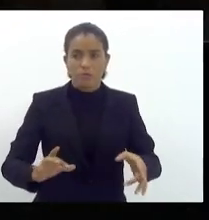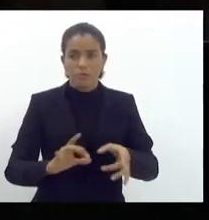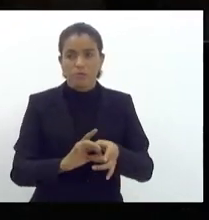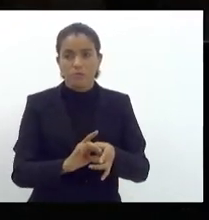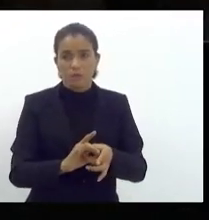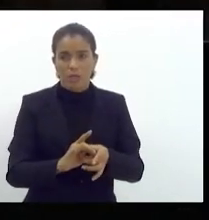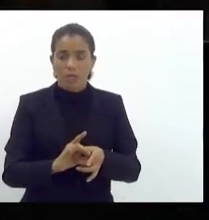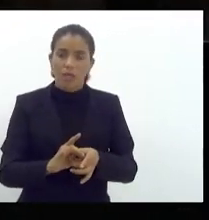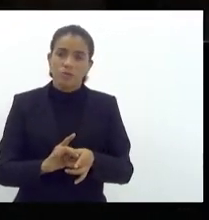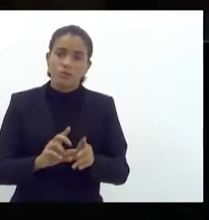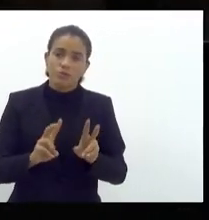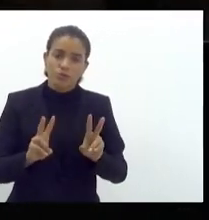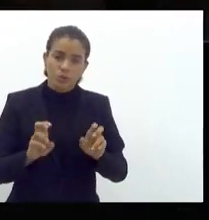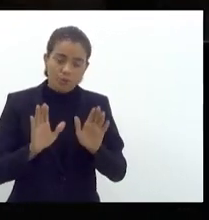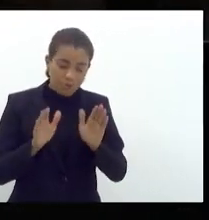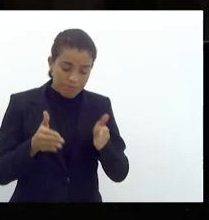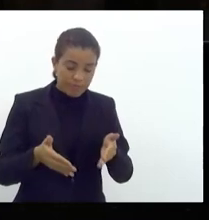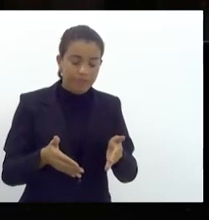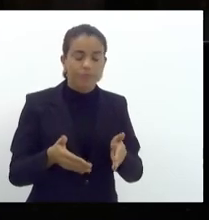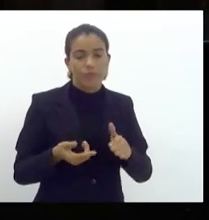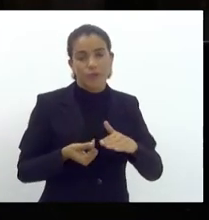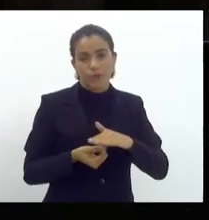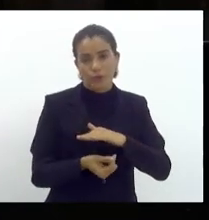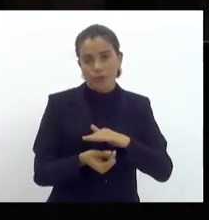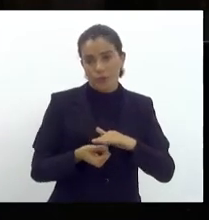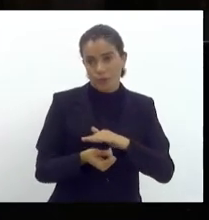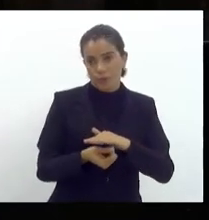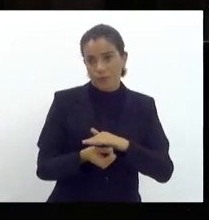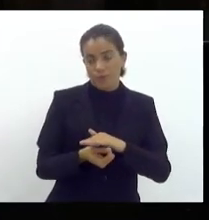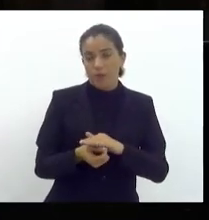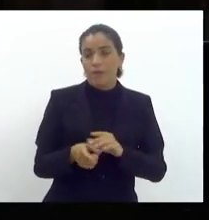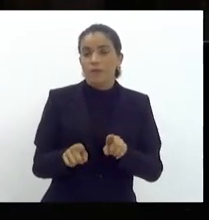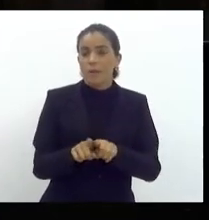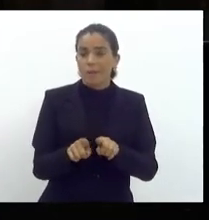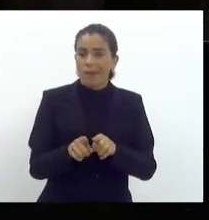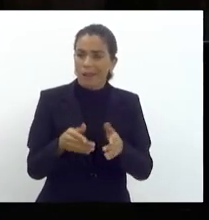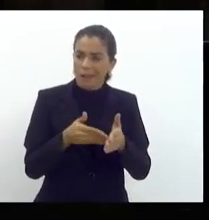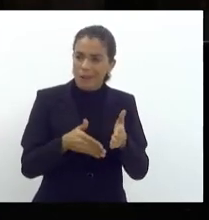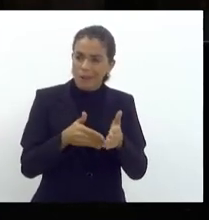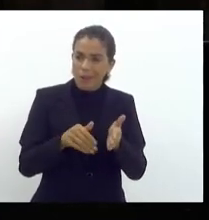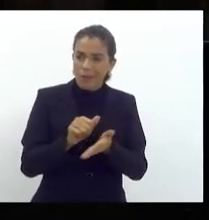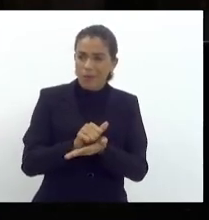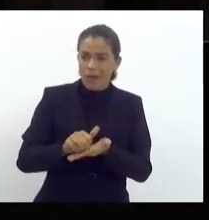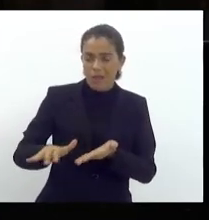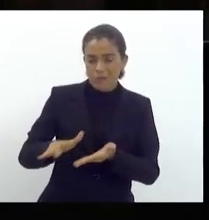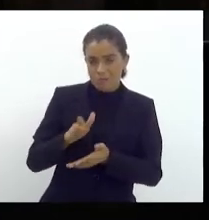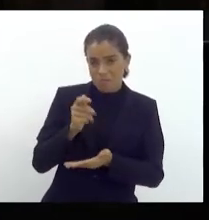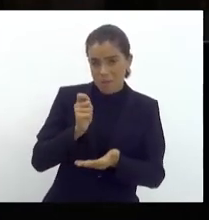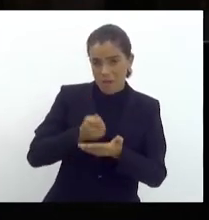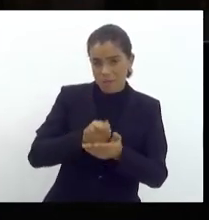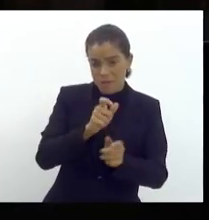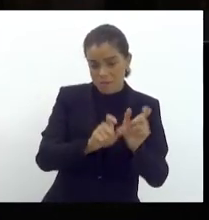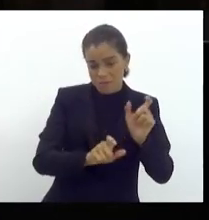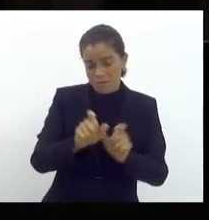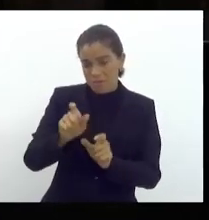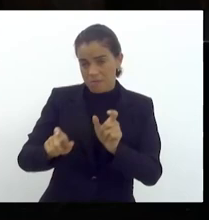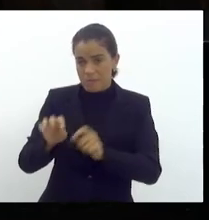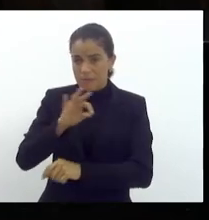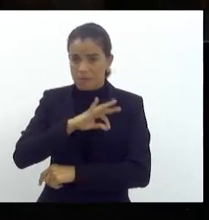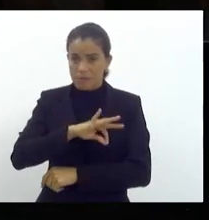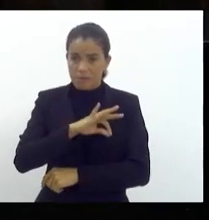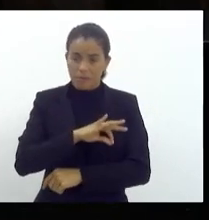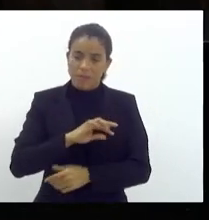à natureza específica desse fundo não limitar o gasto com o pagamento de pessoal significa